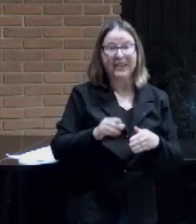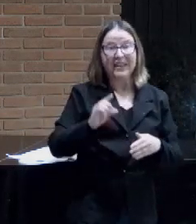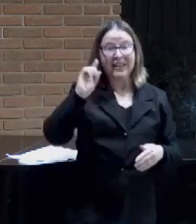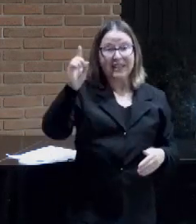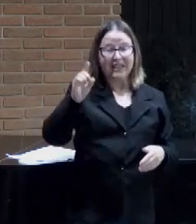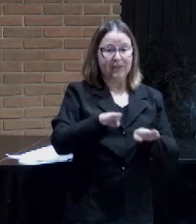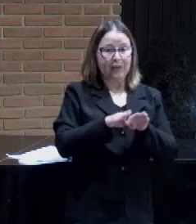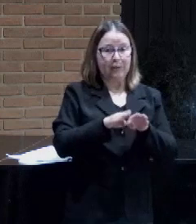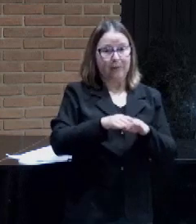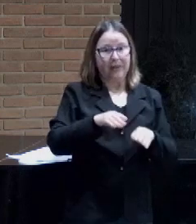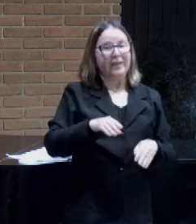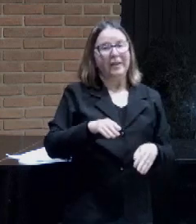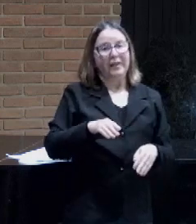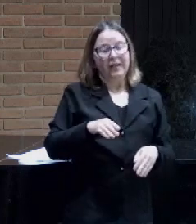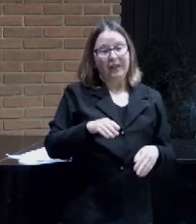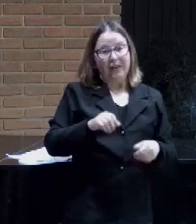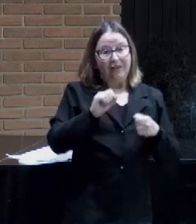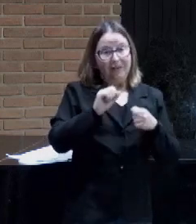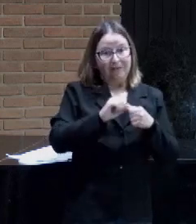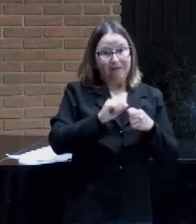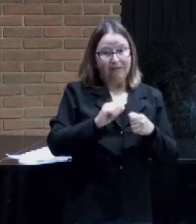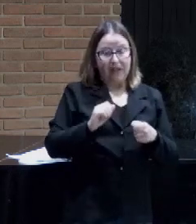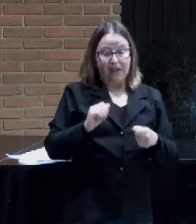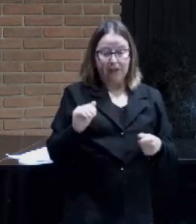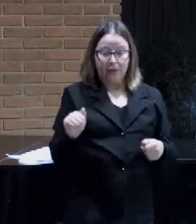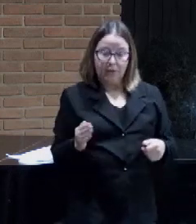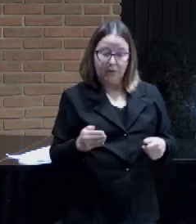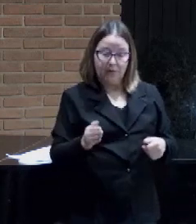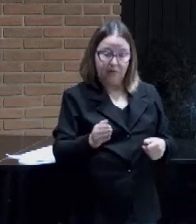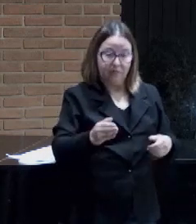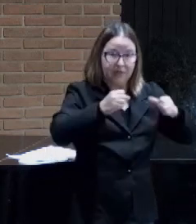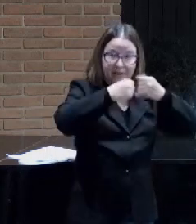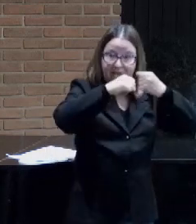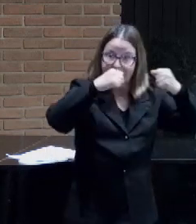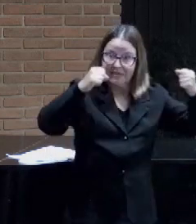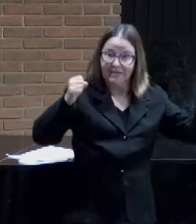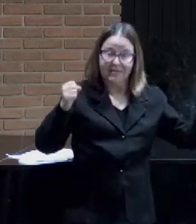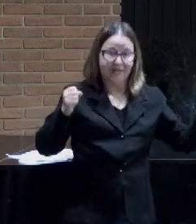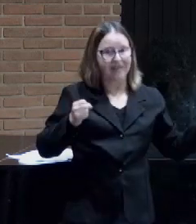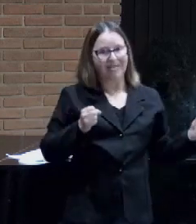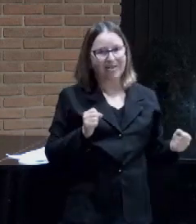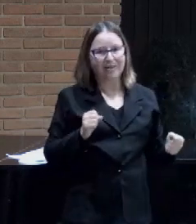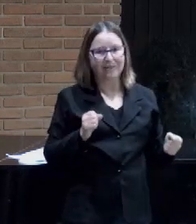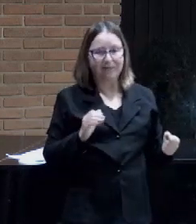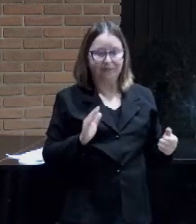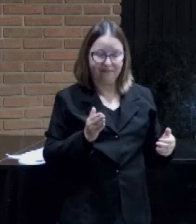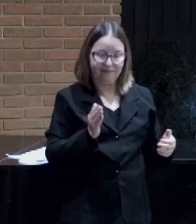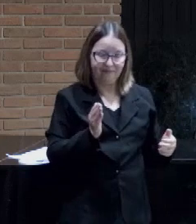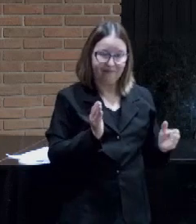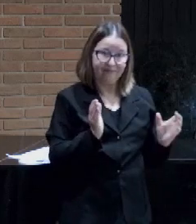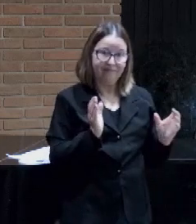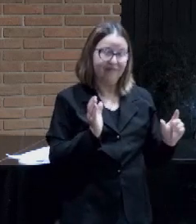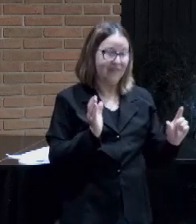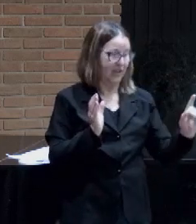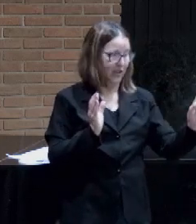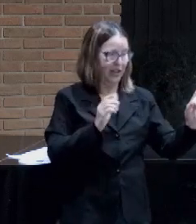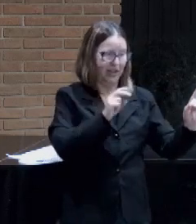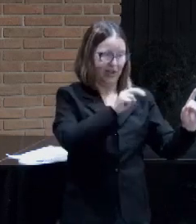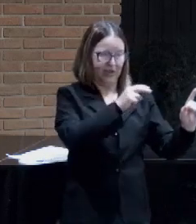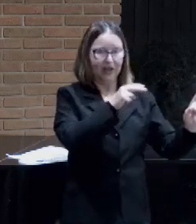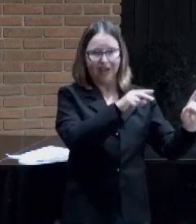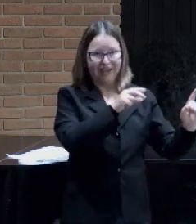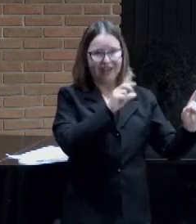arrepender do seu pecado. Do começo ao fim, Deus aparece como sendo aquele que governa toda a criação. Dos